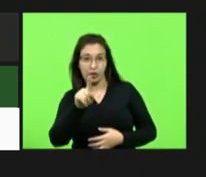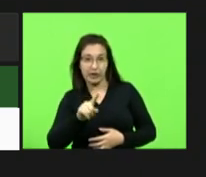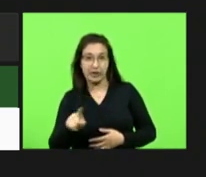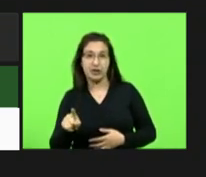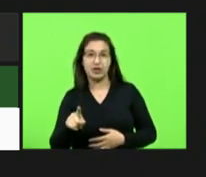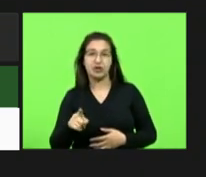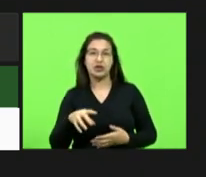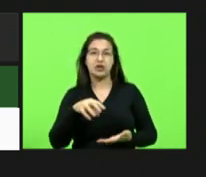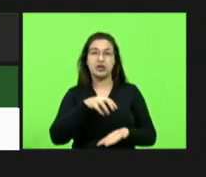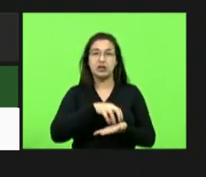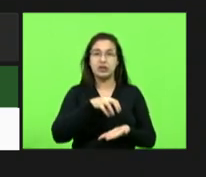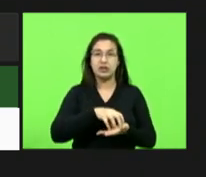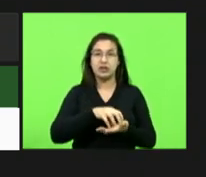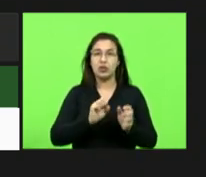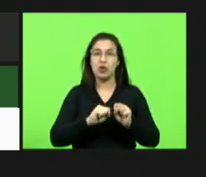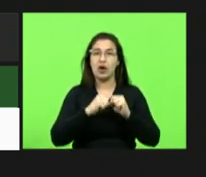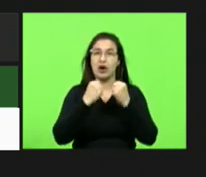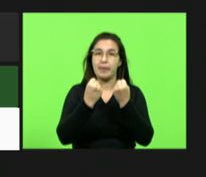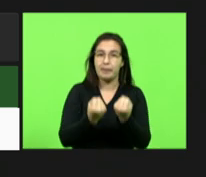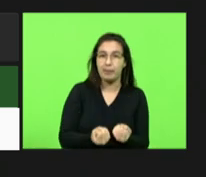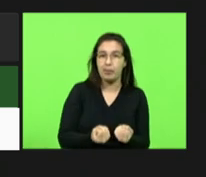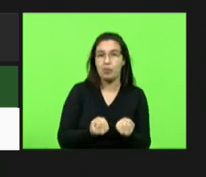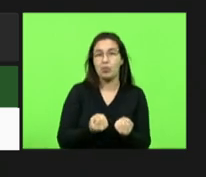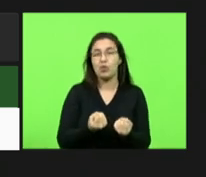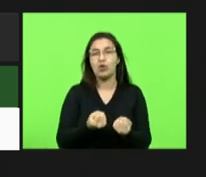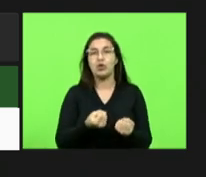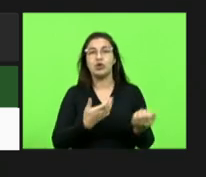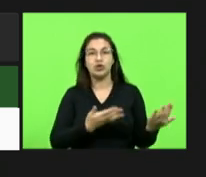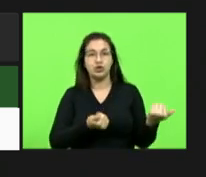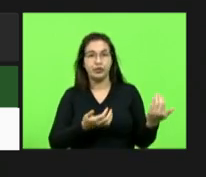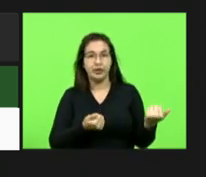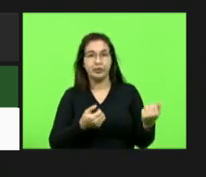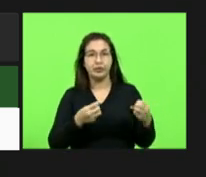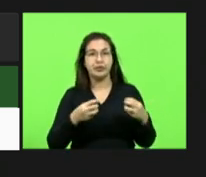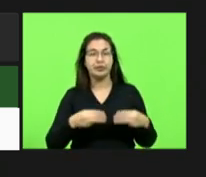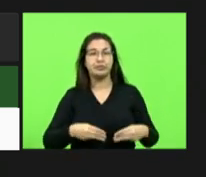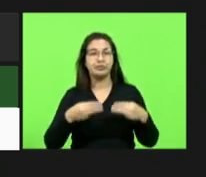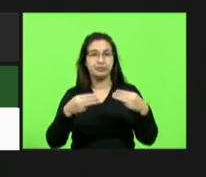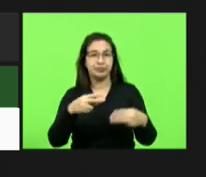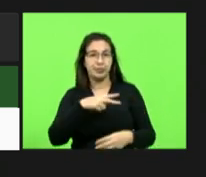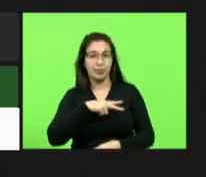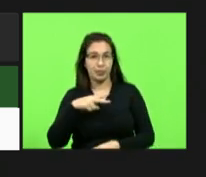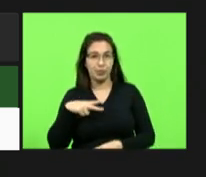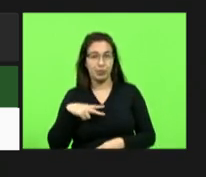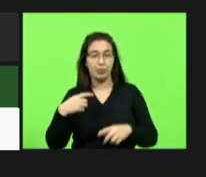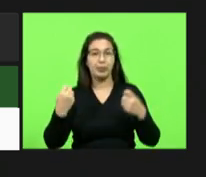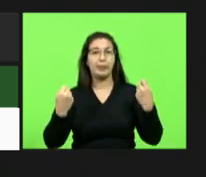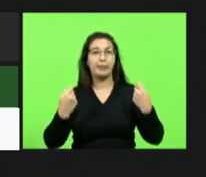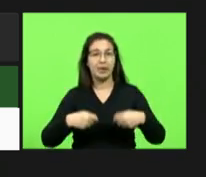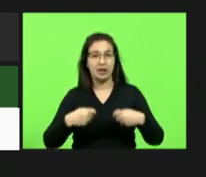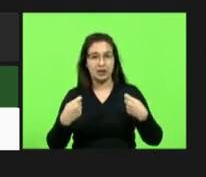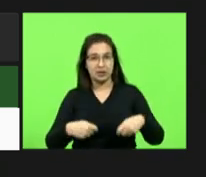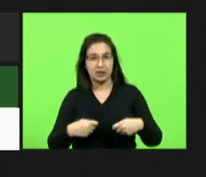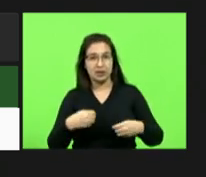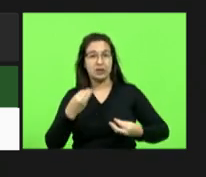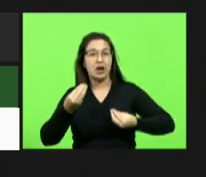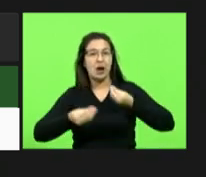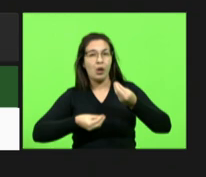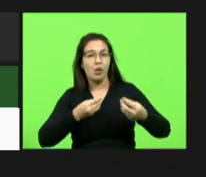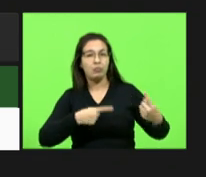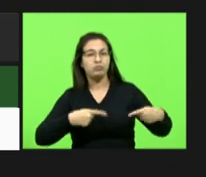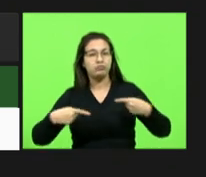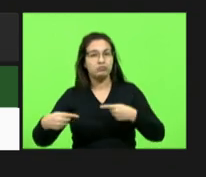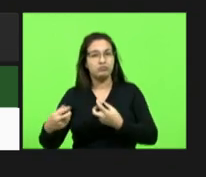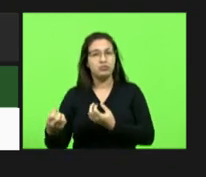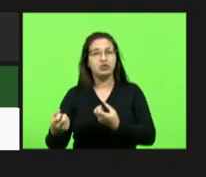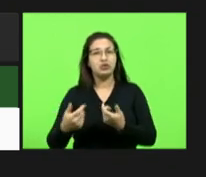Apoio Operacional da Infância e Juventude do Ministério Público, de que é preciso avançar na mediação de conflitos, com práticas